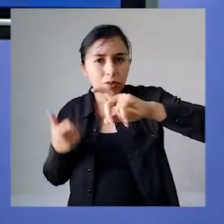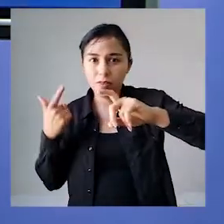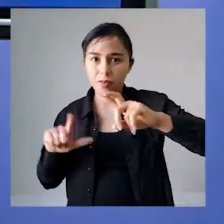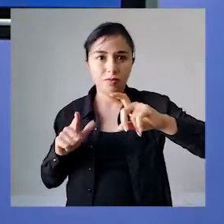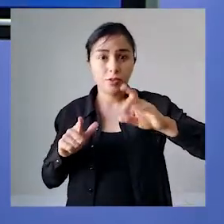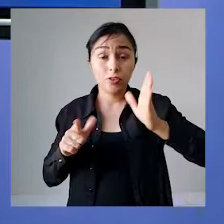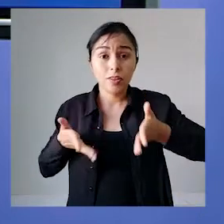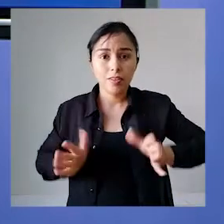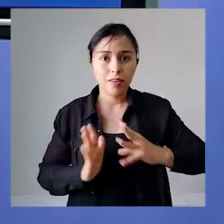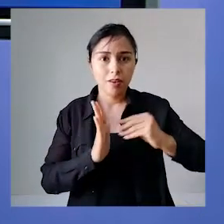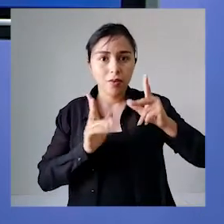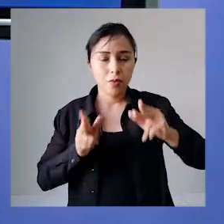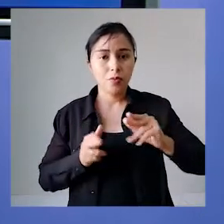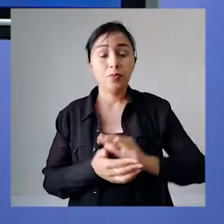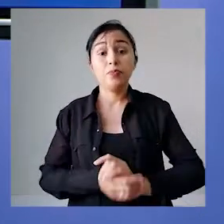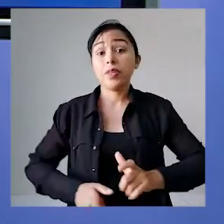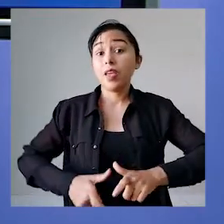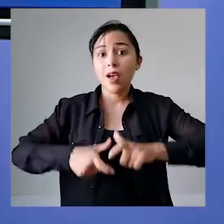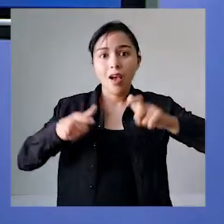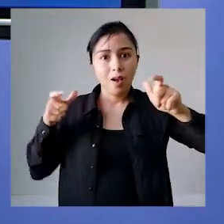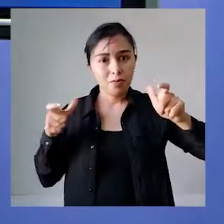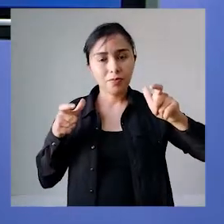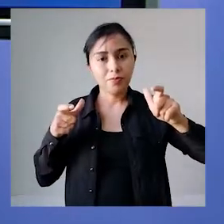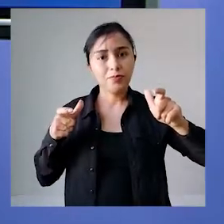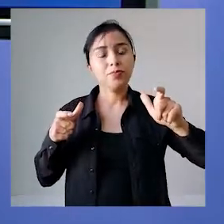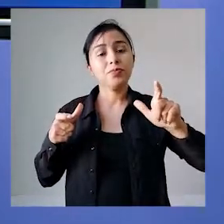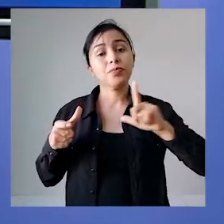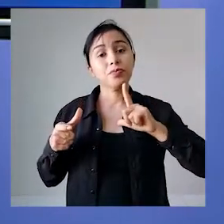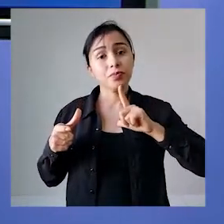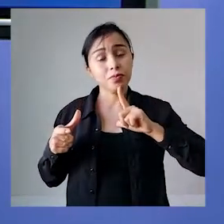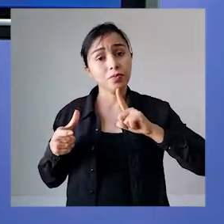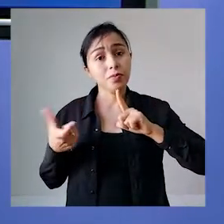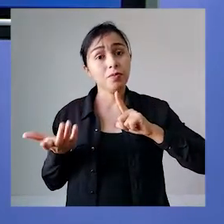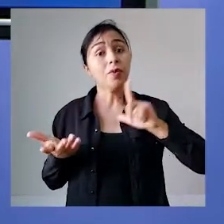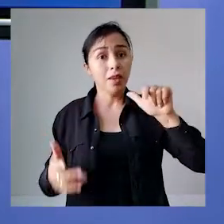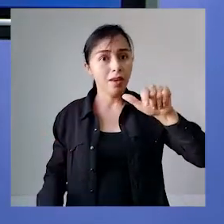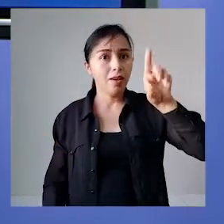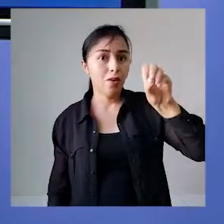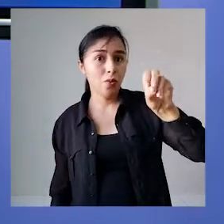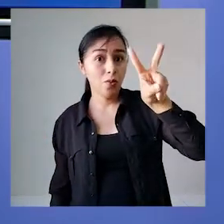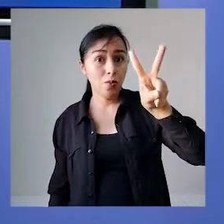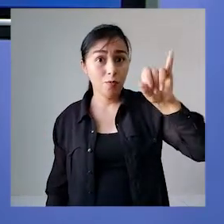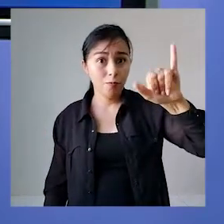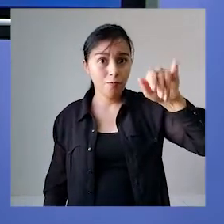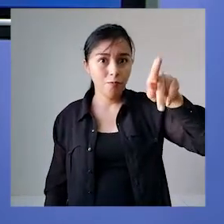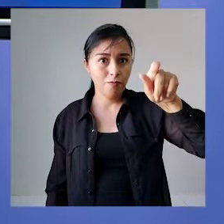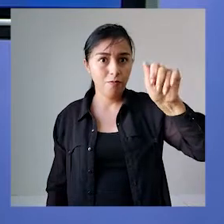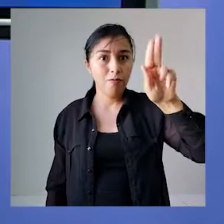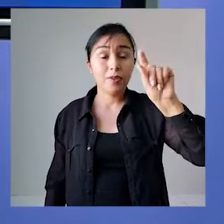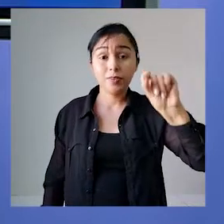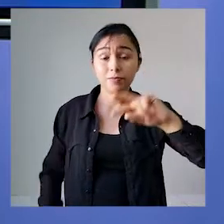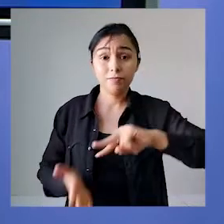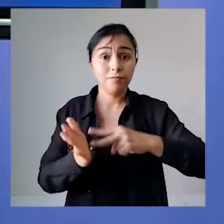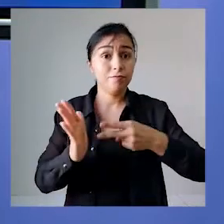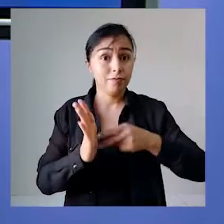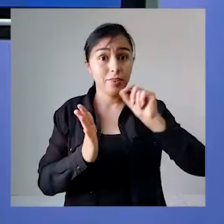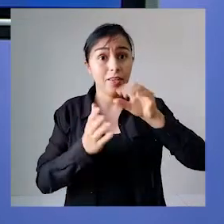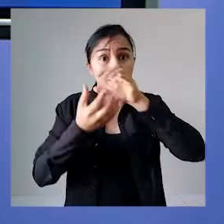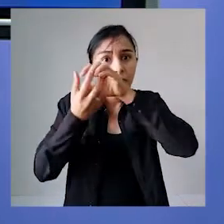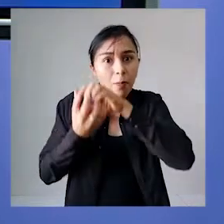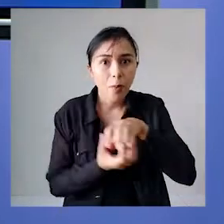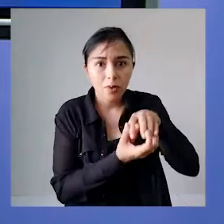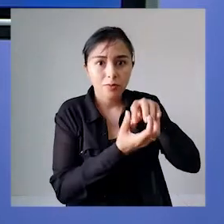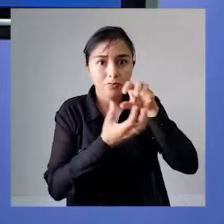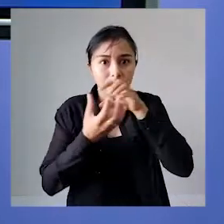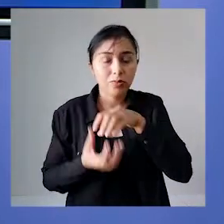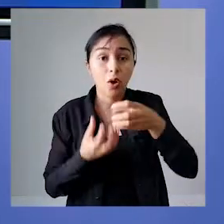A maioria dos répteis é espécie ovípara, ou seja, nós temos a postura de ovos, e